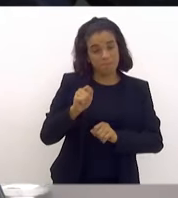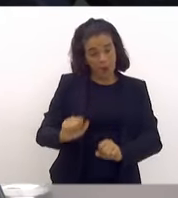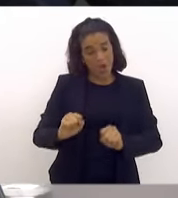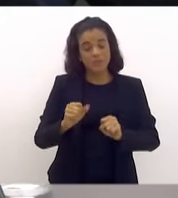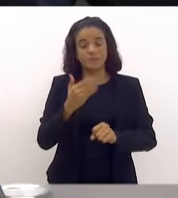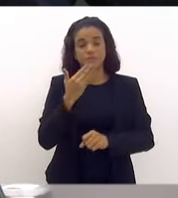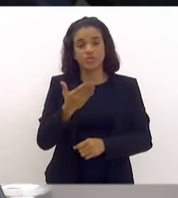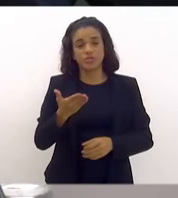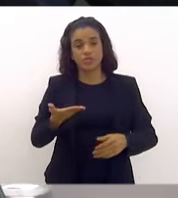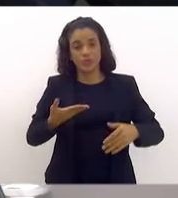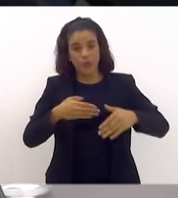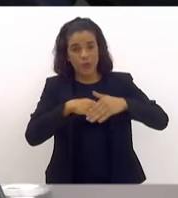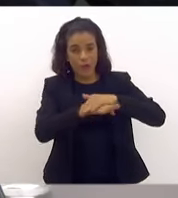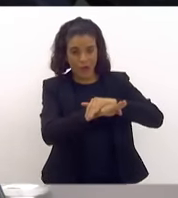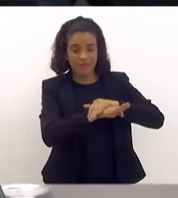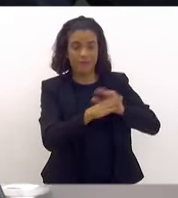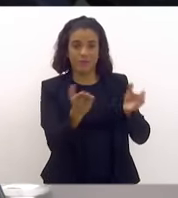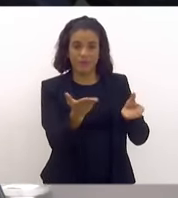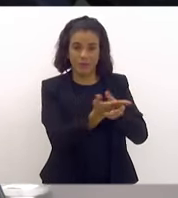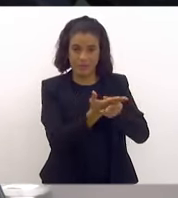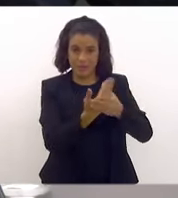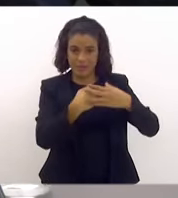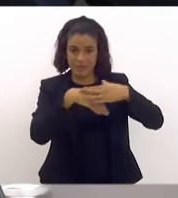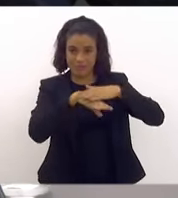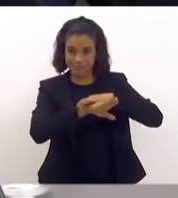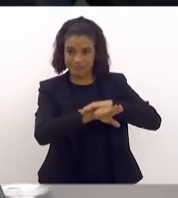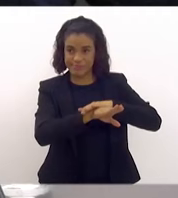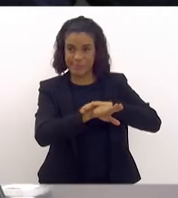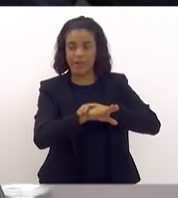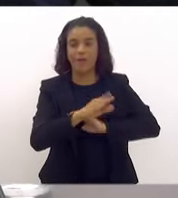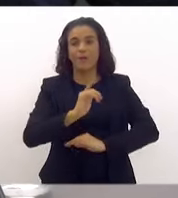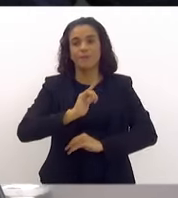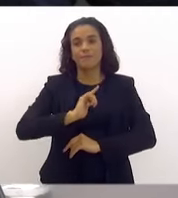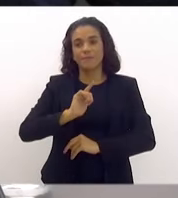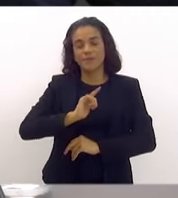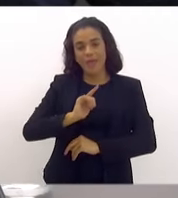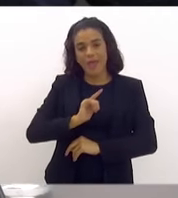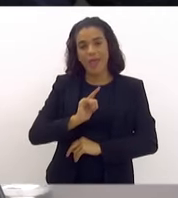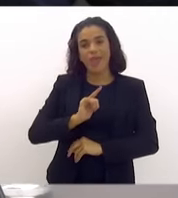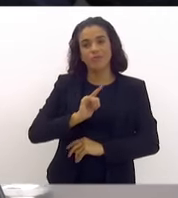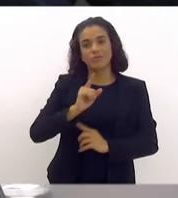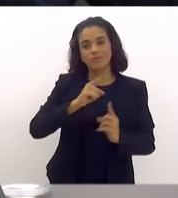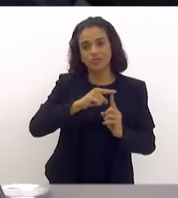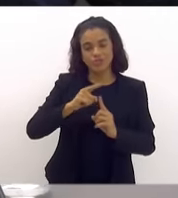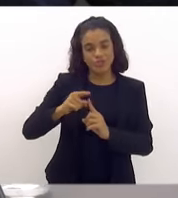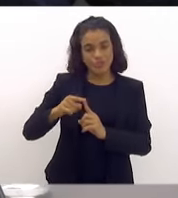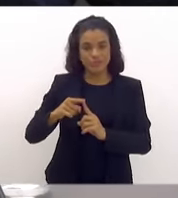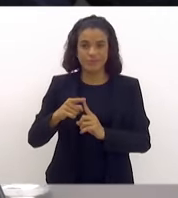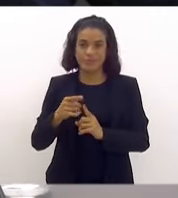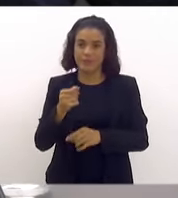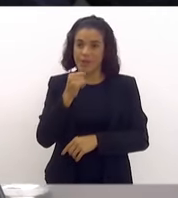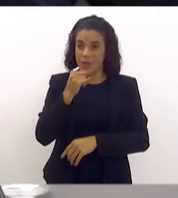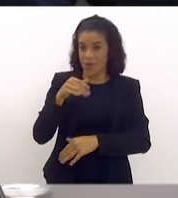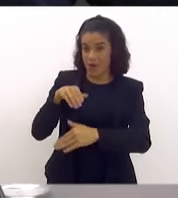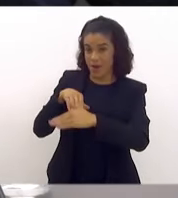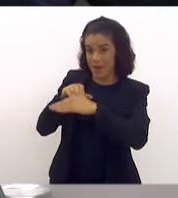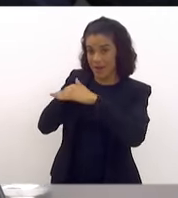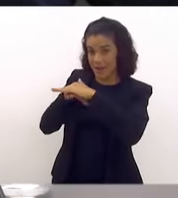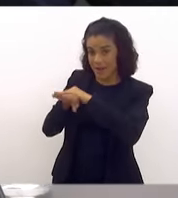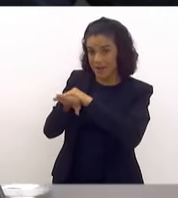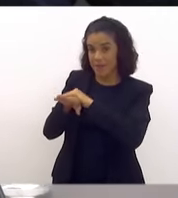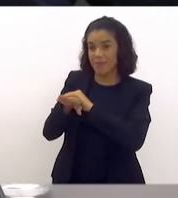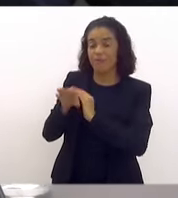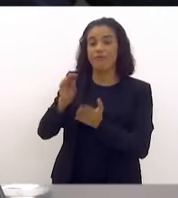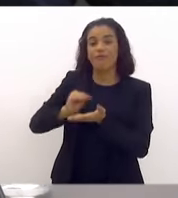do do do inquérito Eh aí nós temos formas distintas de trabalhar com arquivamento né quando o arquivamento ele é feito por